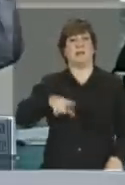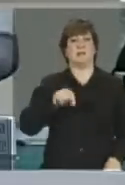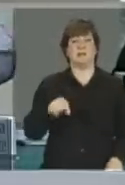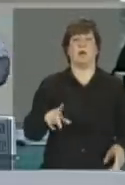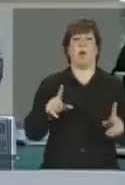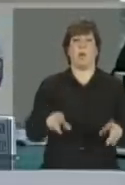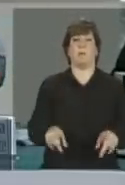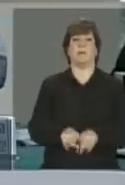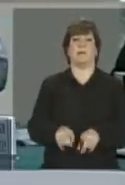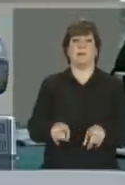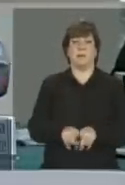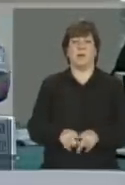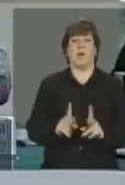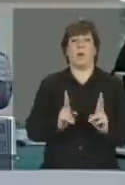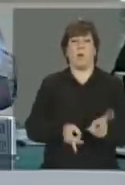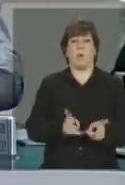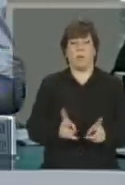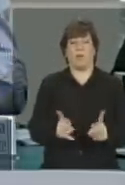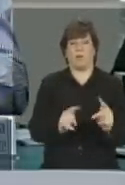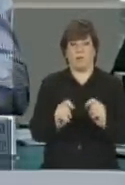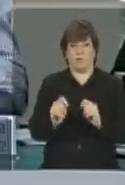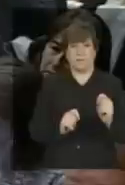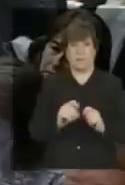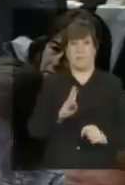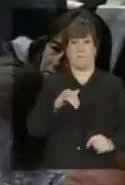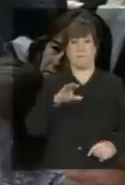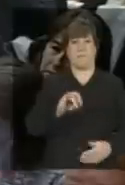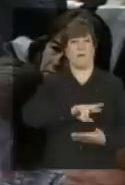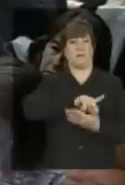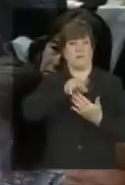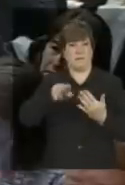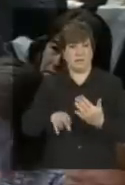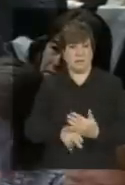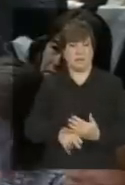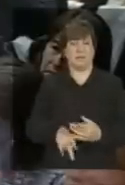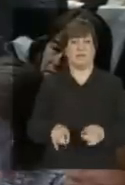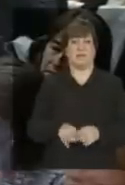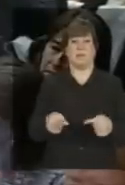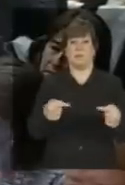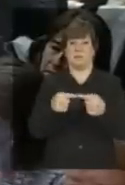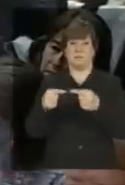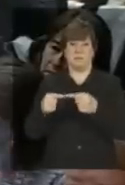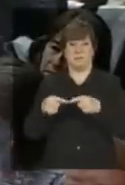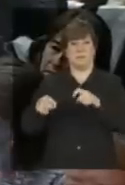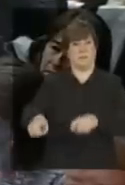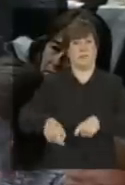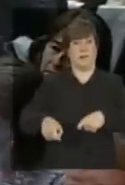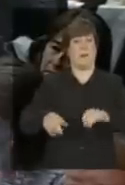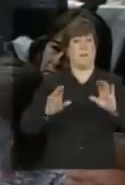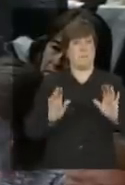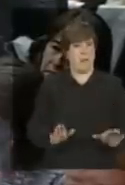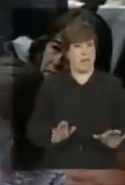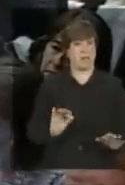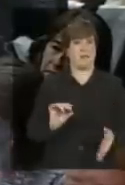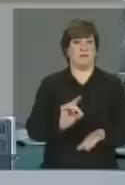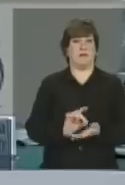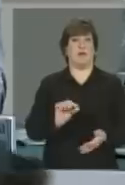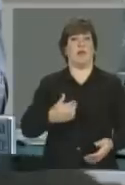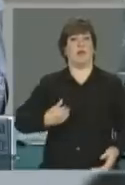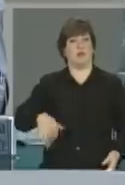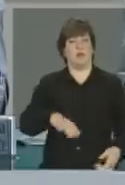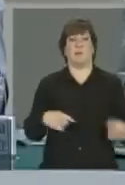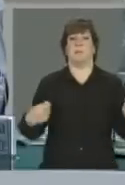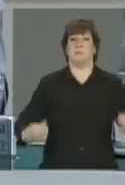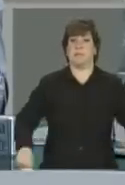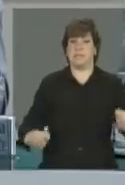como também a questão da conservação da biodiversidade, aí o Mutéia falou muito bem sobre a relação com a agricultura, mas fato é que nós temos que ter